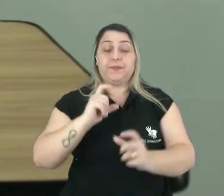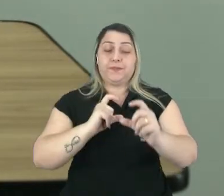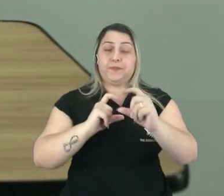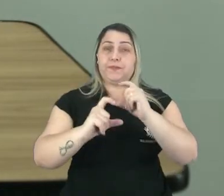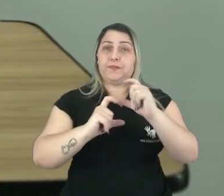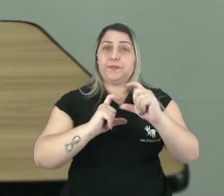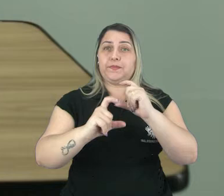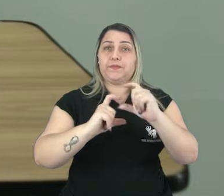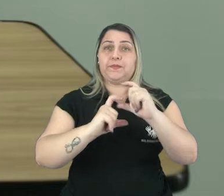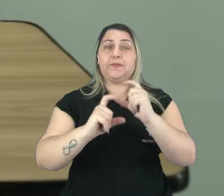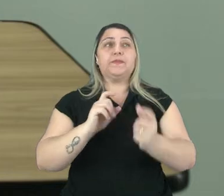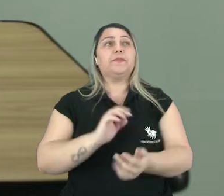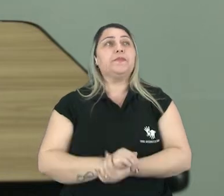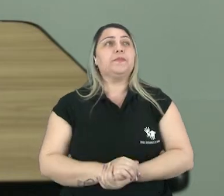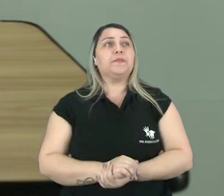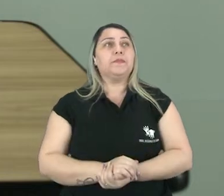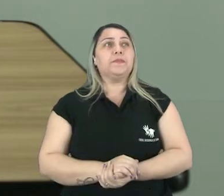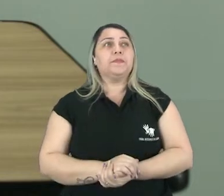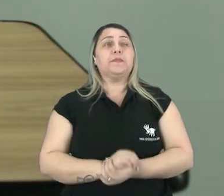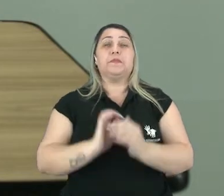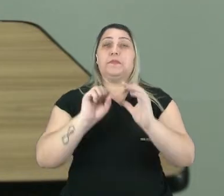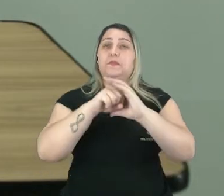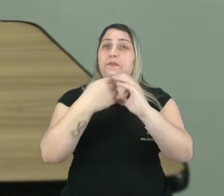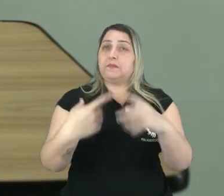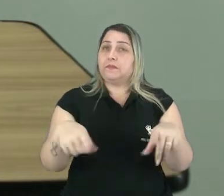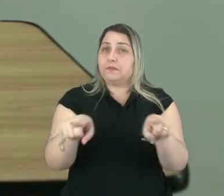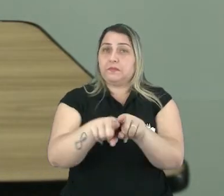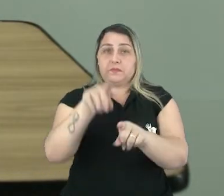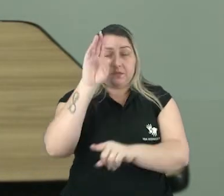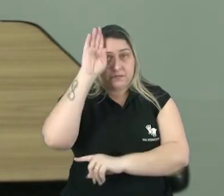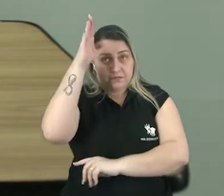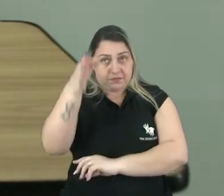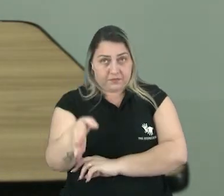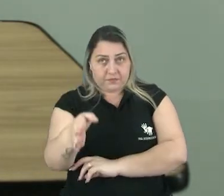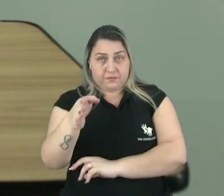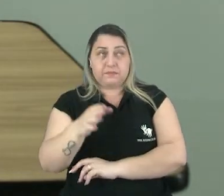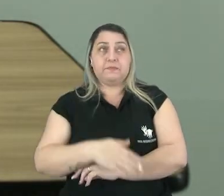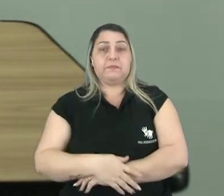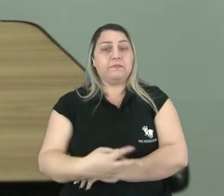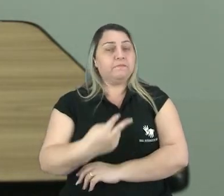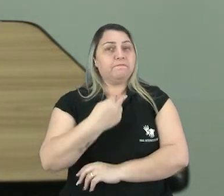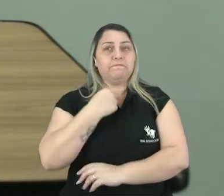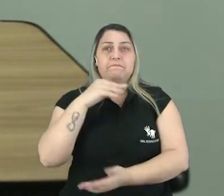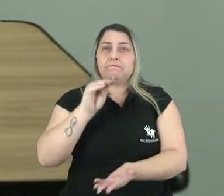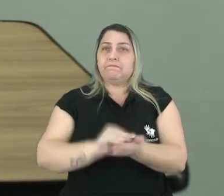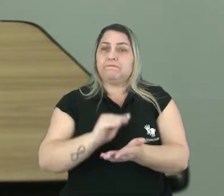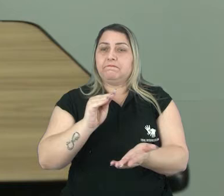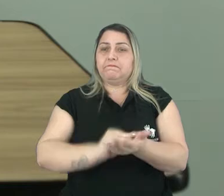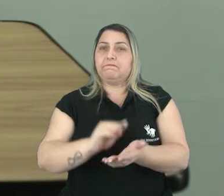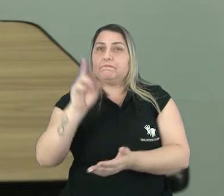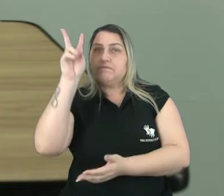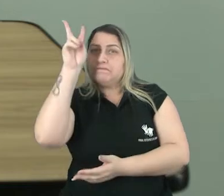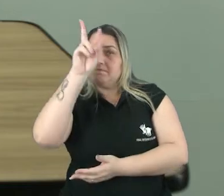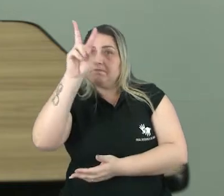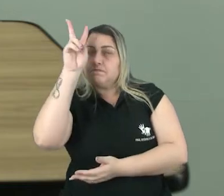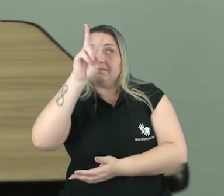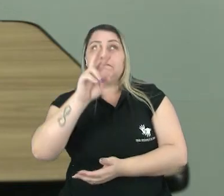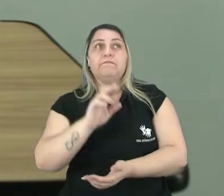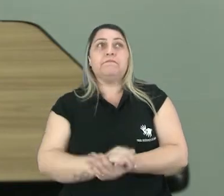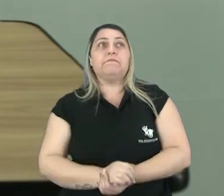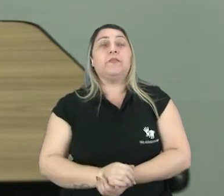quadrinhos. Uma das características também principais que não pode faltar nas histórias são